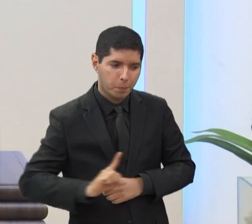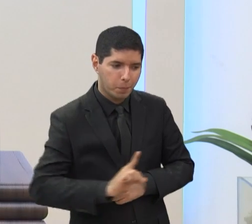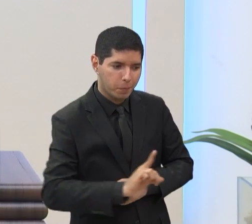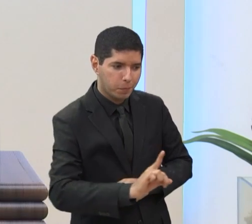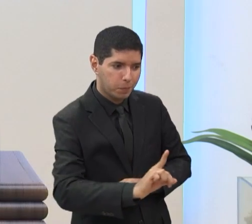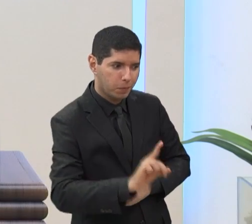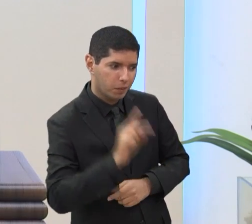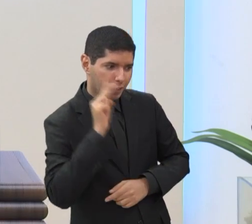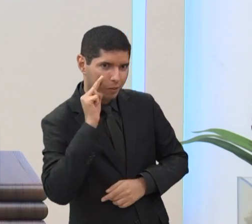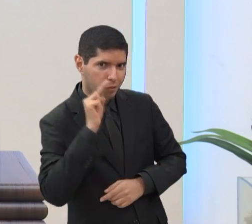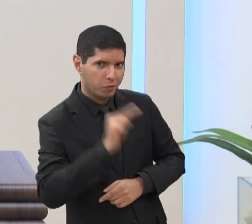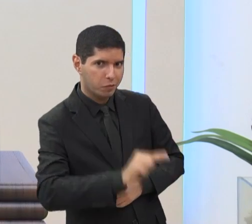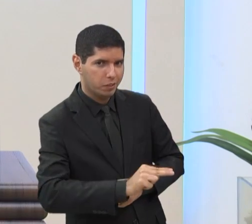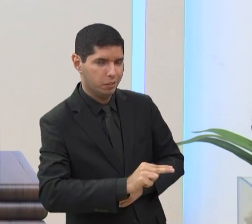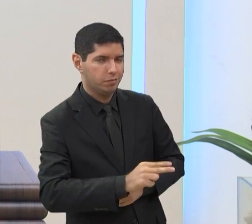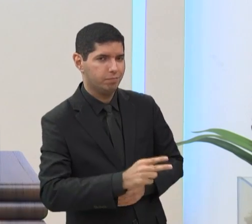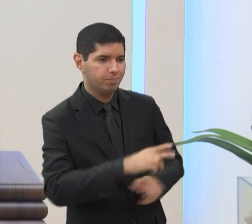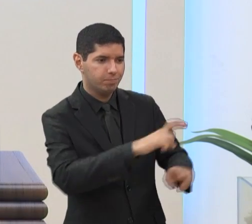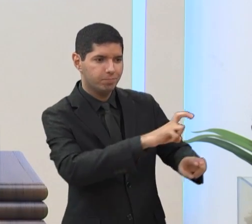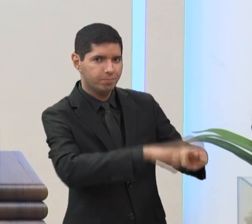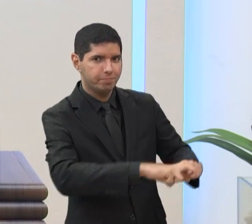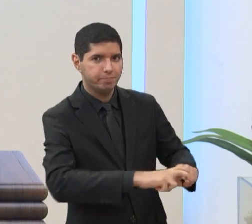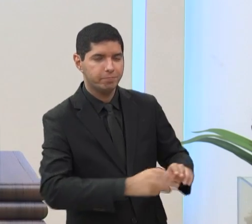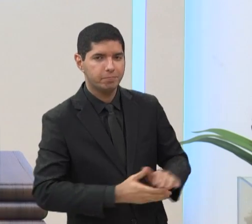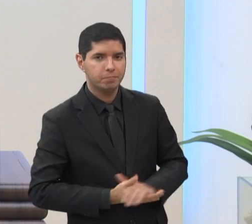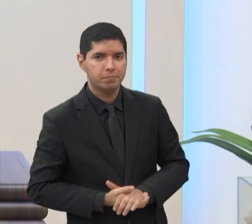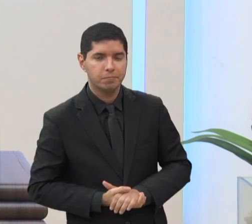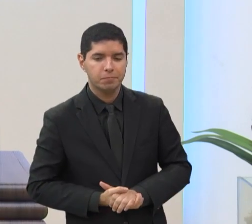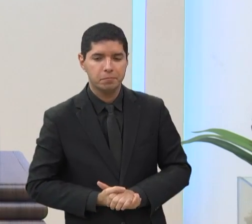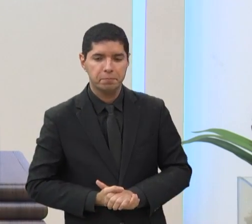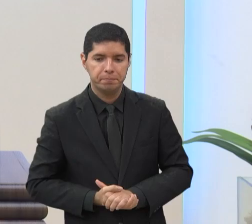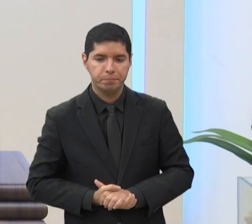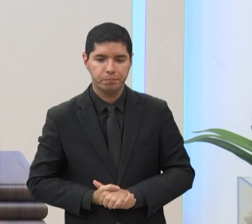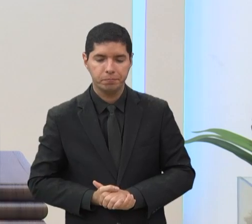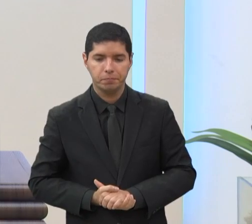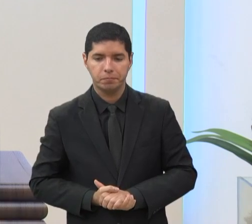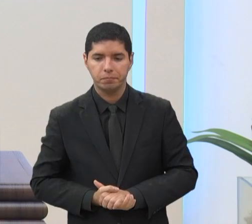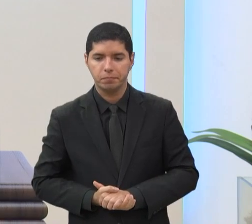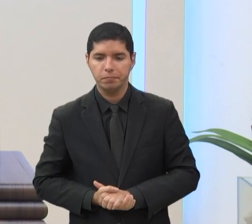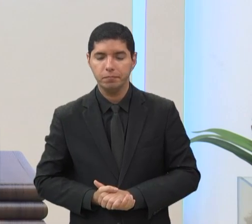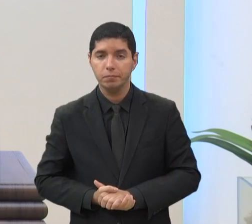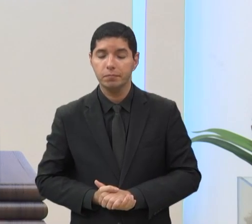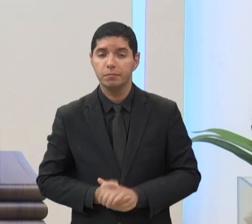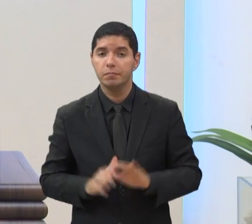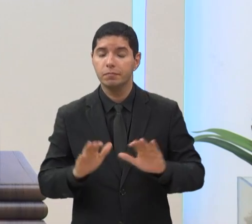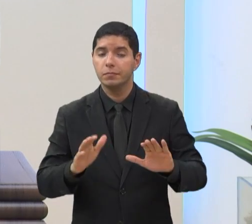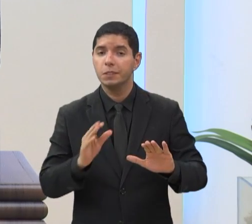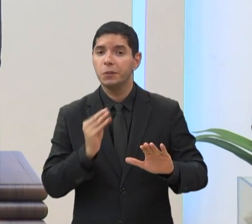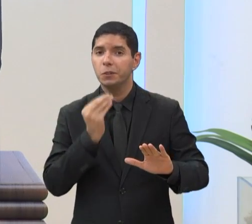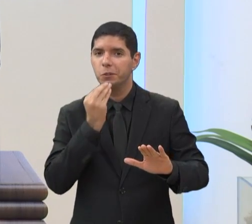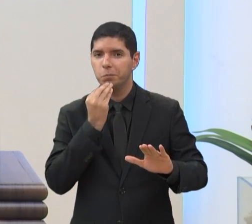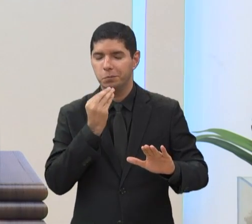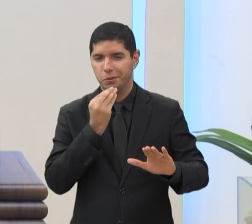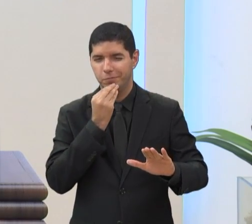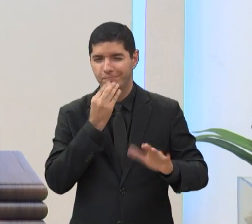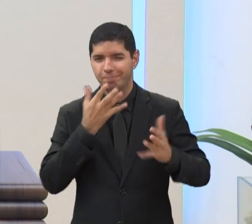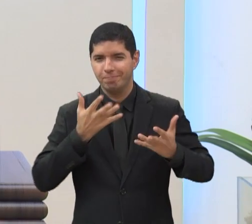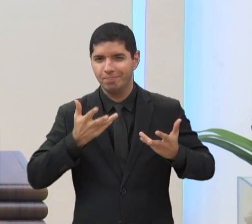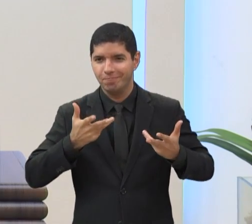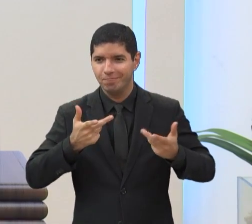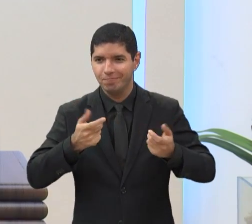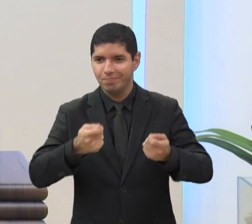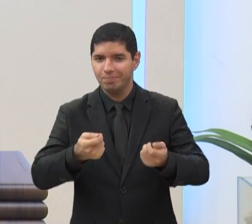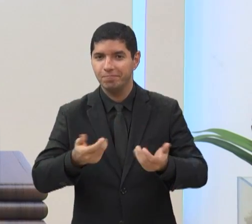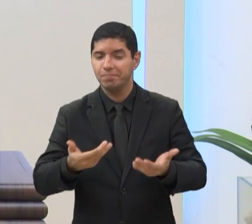ele. Glória a Deus! E nós sabemos que é uma oportunidade muito